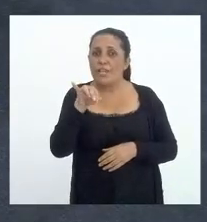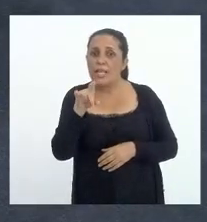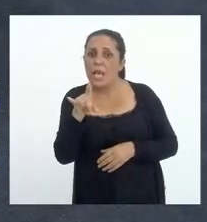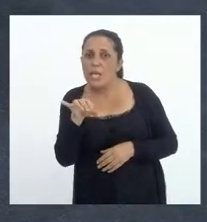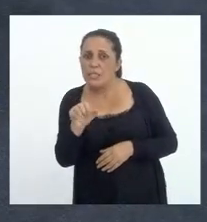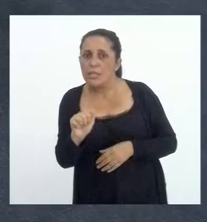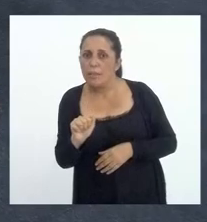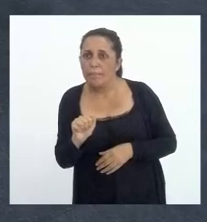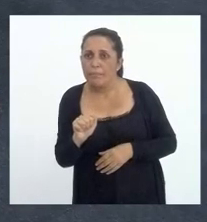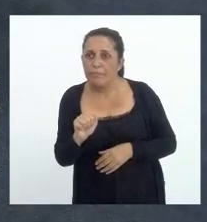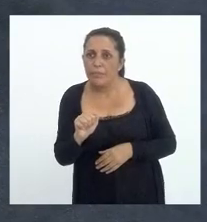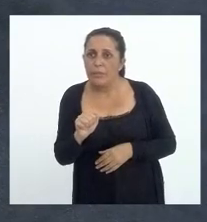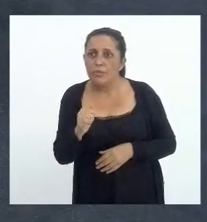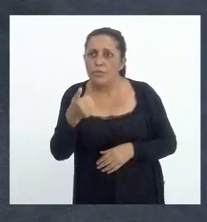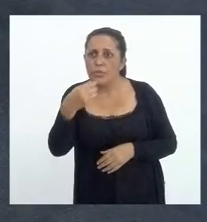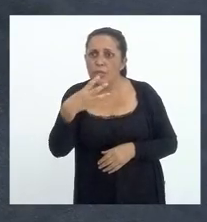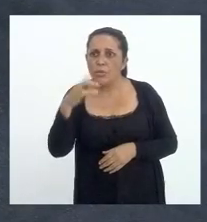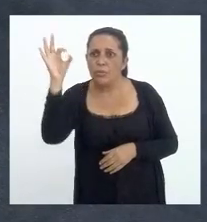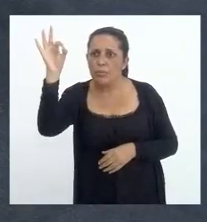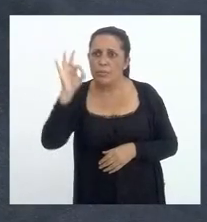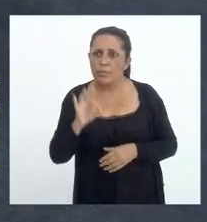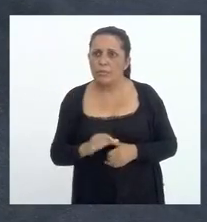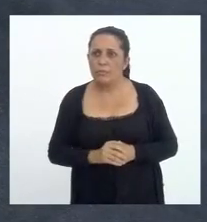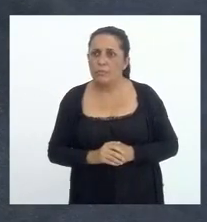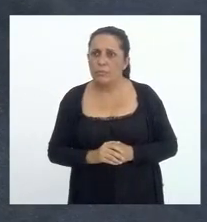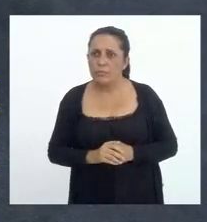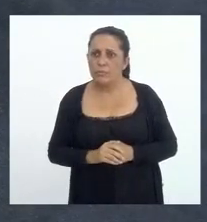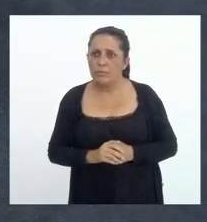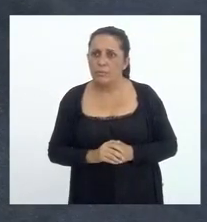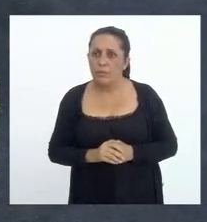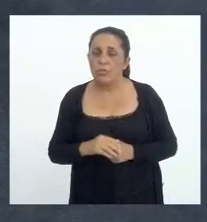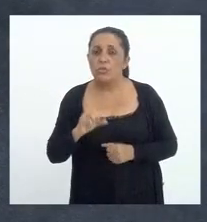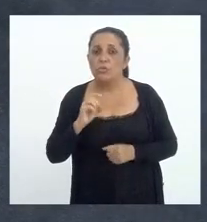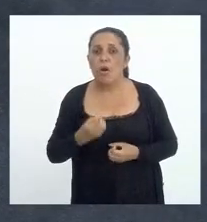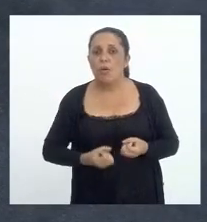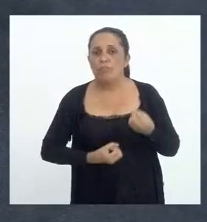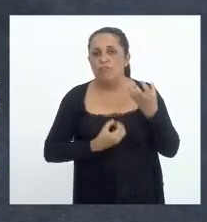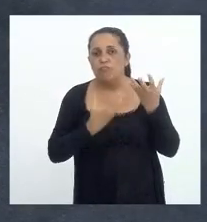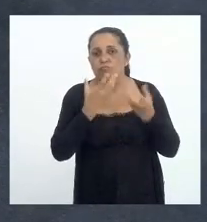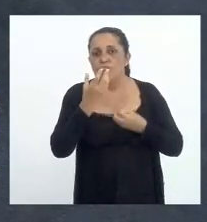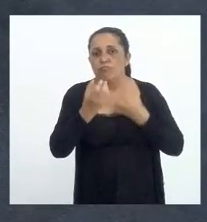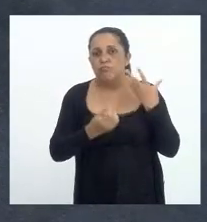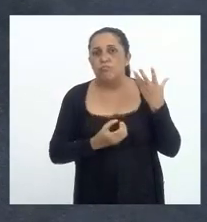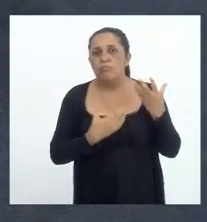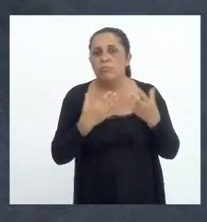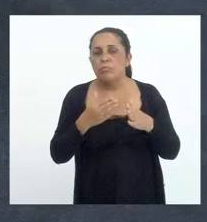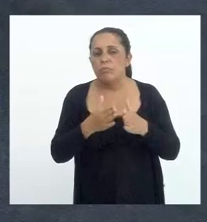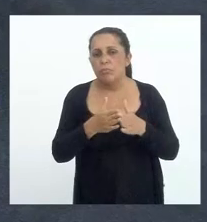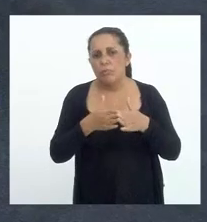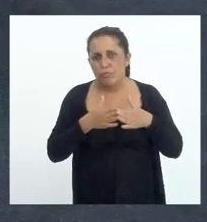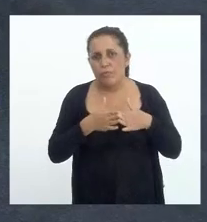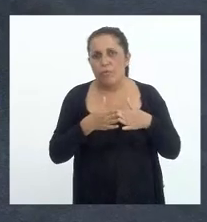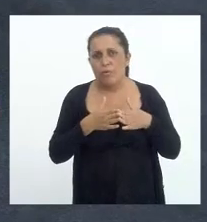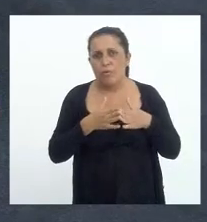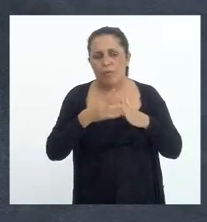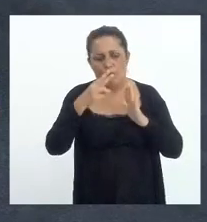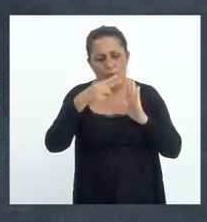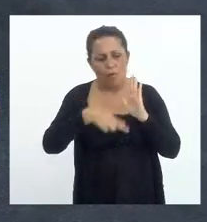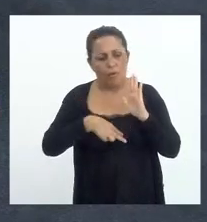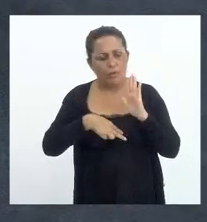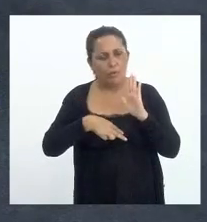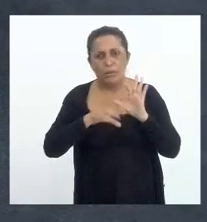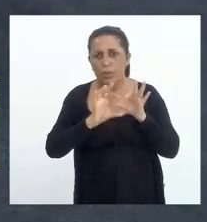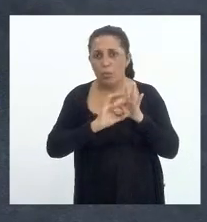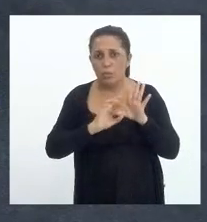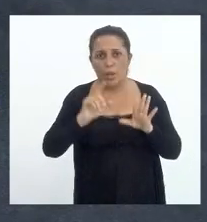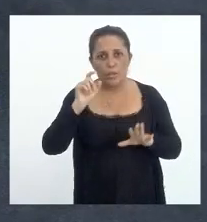maioria o fez aos 14%. Desculpa, deputado Luiz Paulo, é apenas um desabafo. Por favor, refaçam isso. Não deixe o governador Cláudio